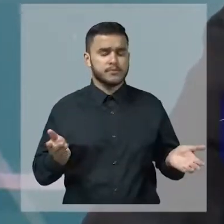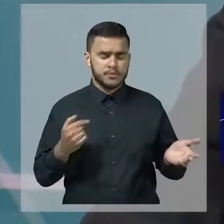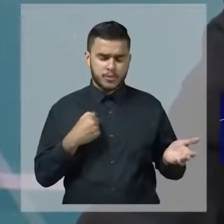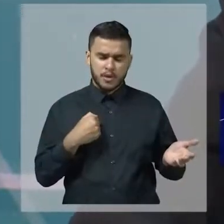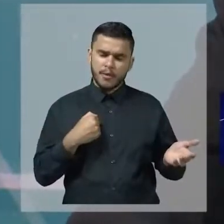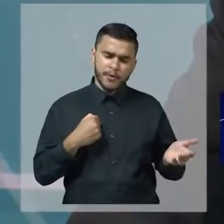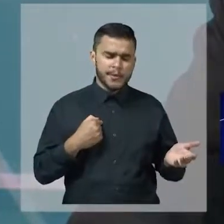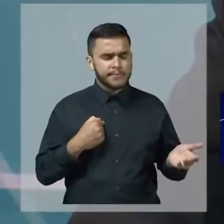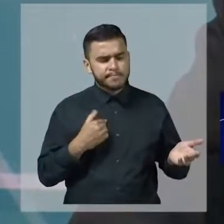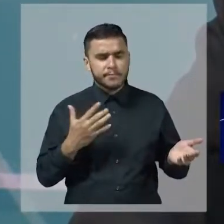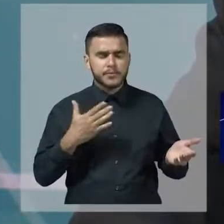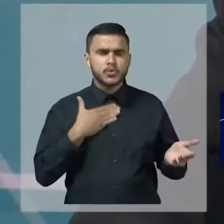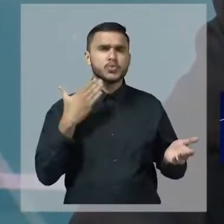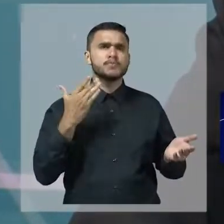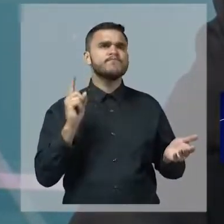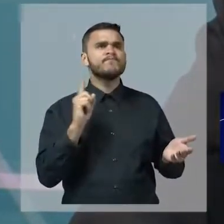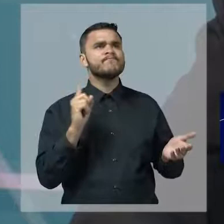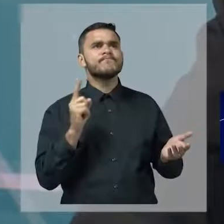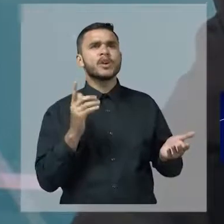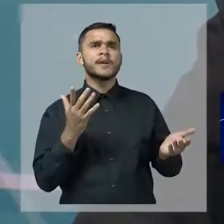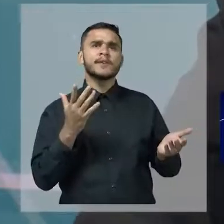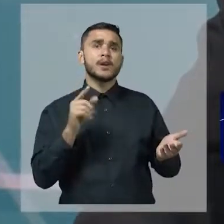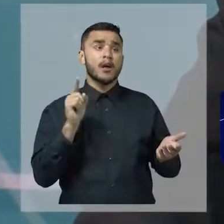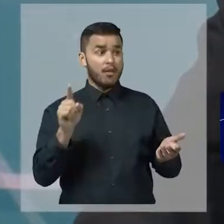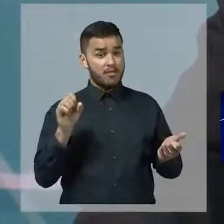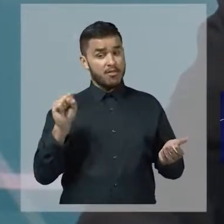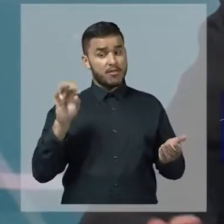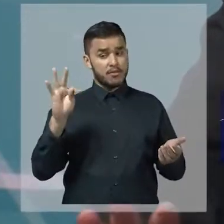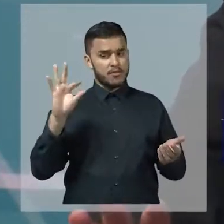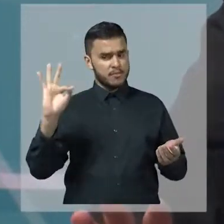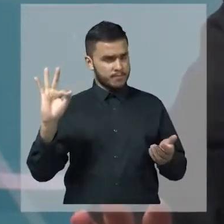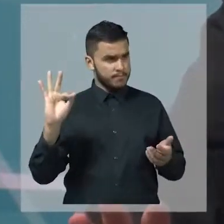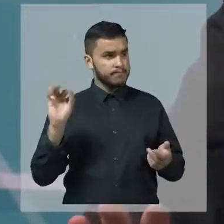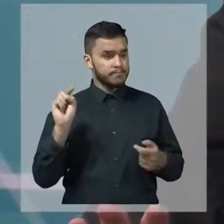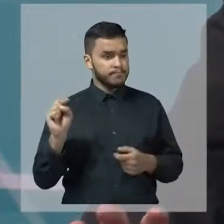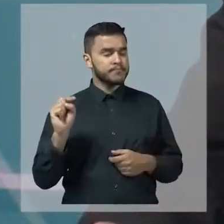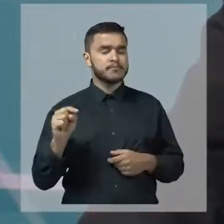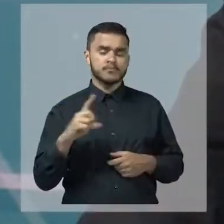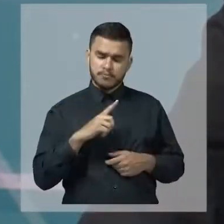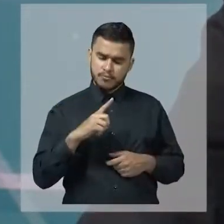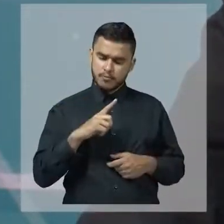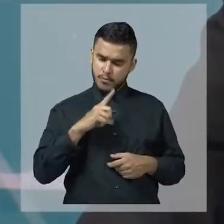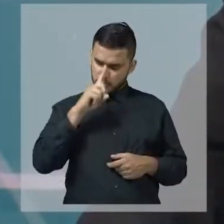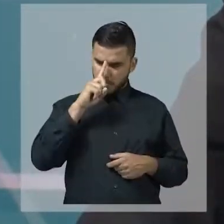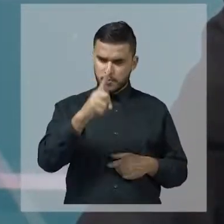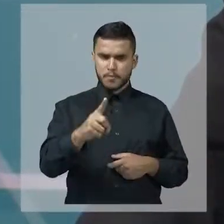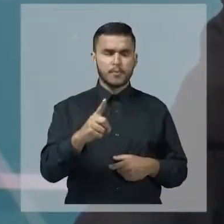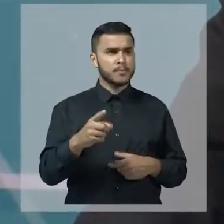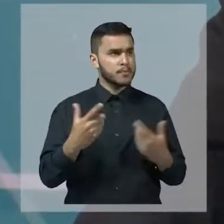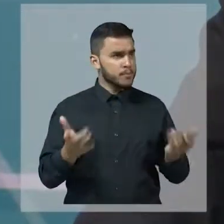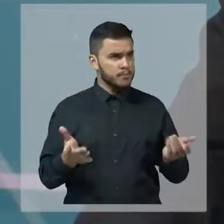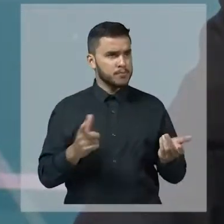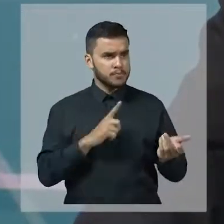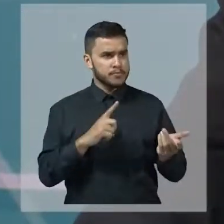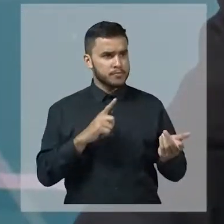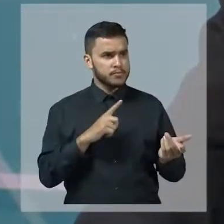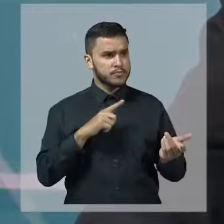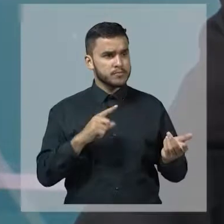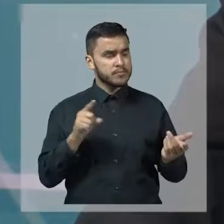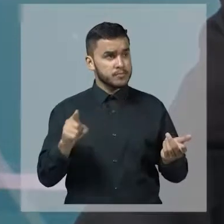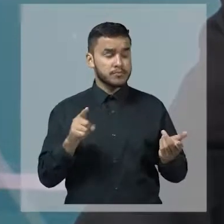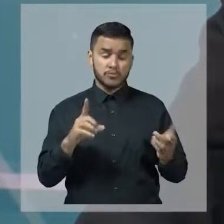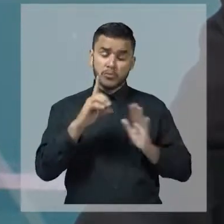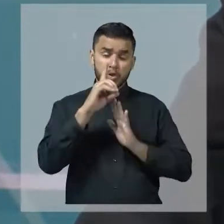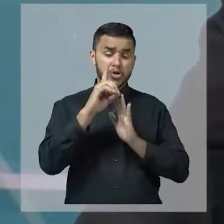nem surpresa, porque eu costumo dizer que o Supremo tem a palavra final, ou seja, ele tem